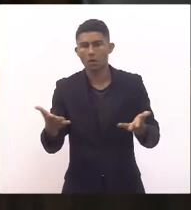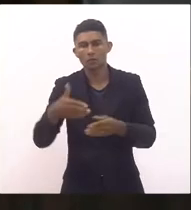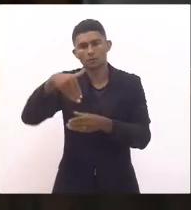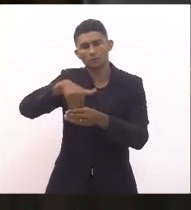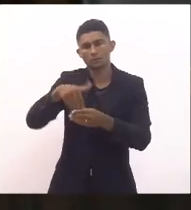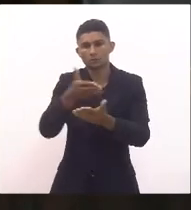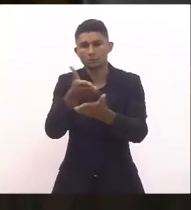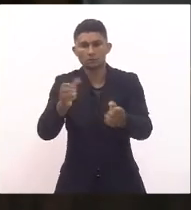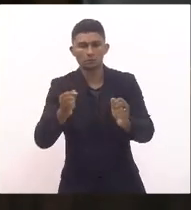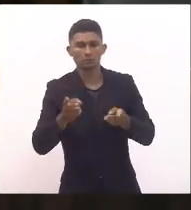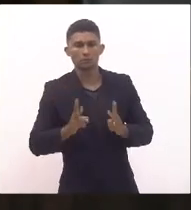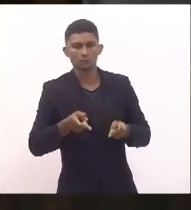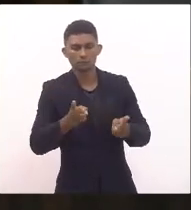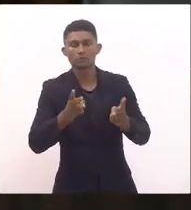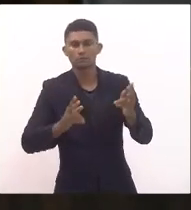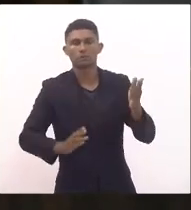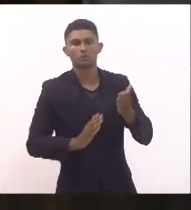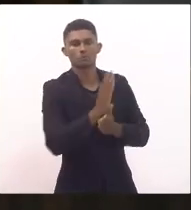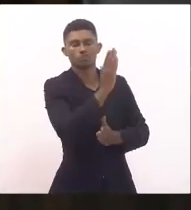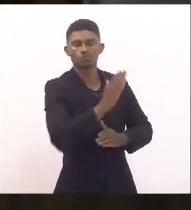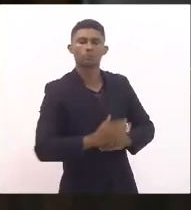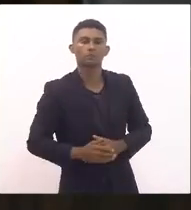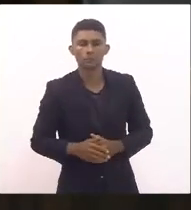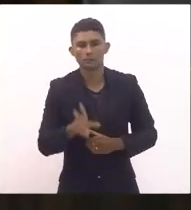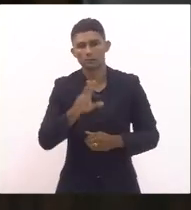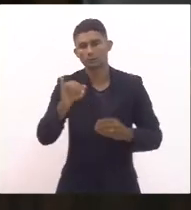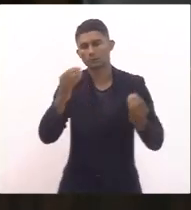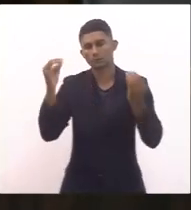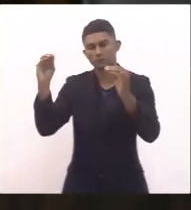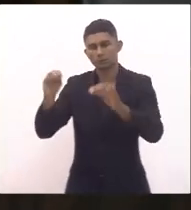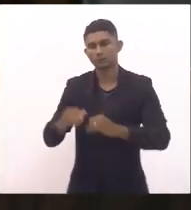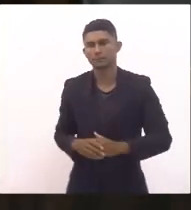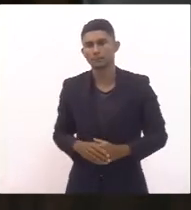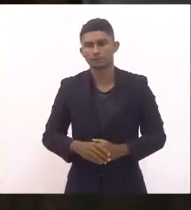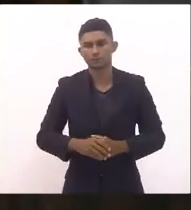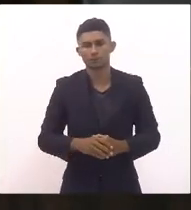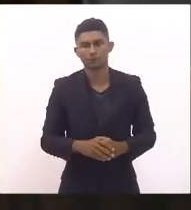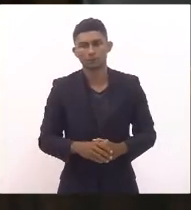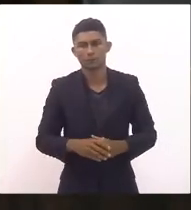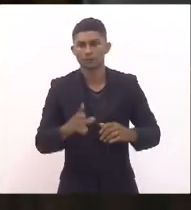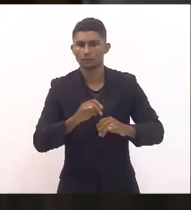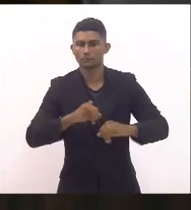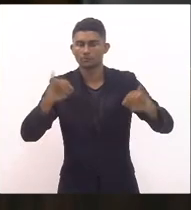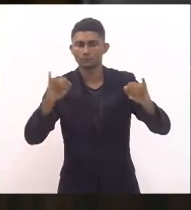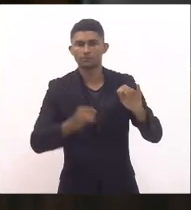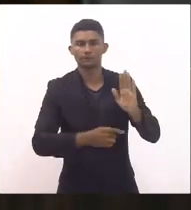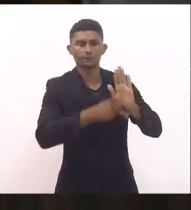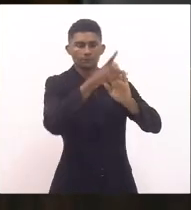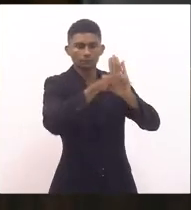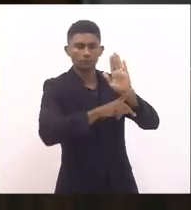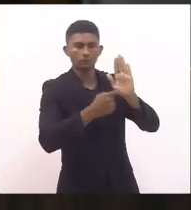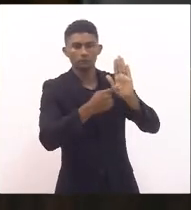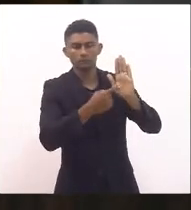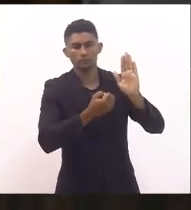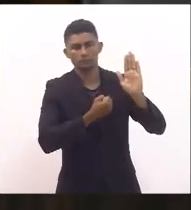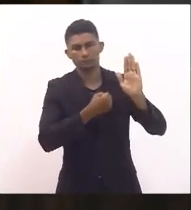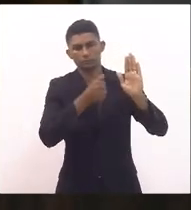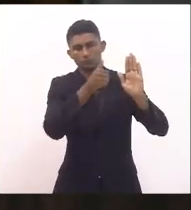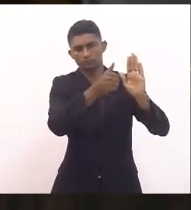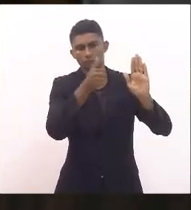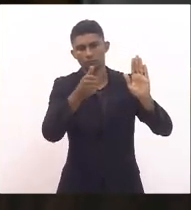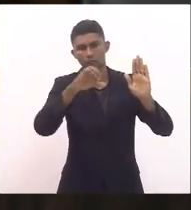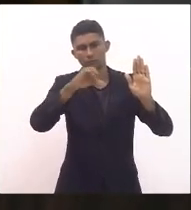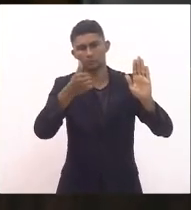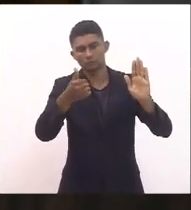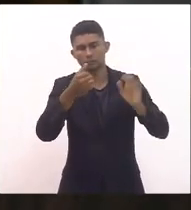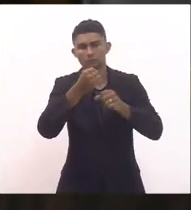votação, os senhores que aprovam, mandem-se como estão, aprovado, vai à promulgação. Anuncio, projeto de resolução número 1191